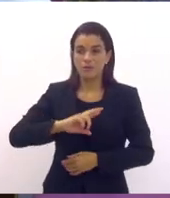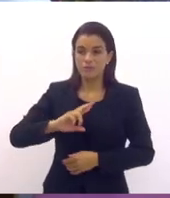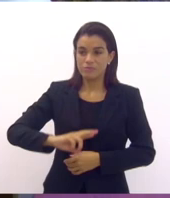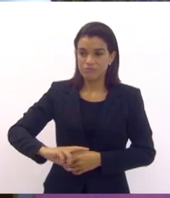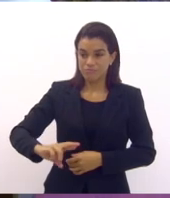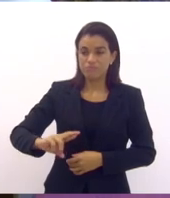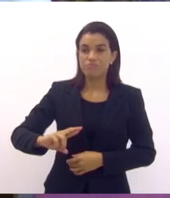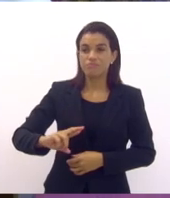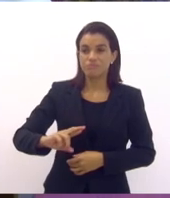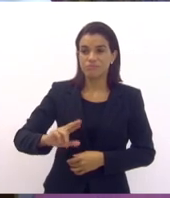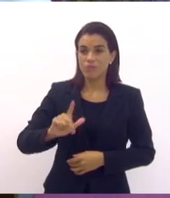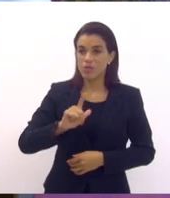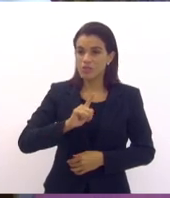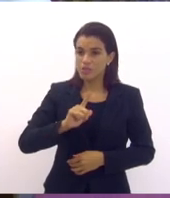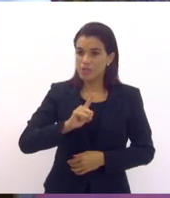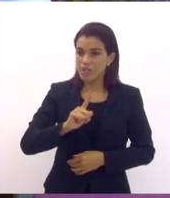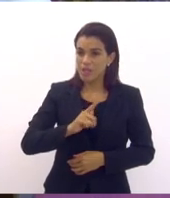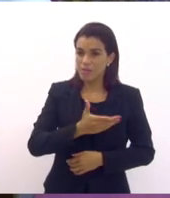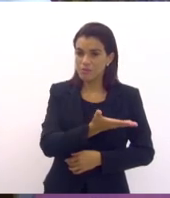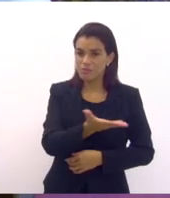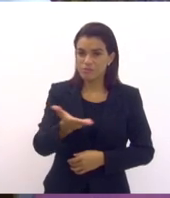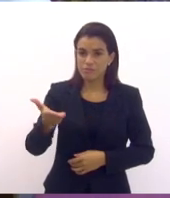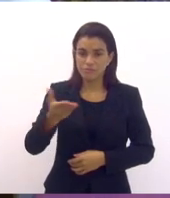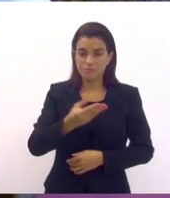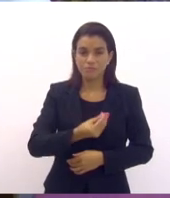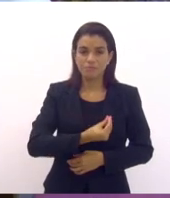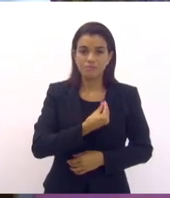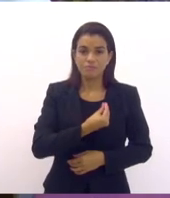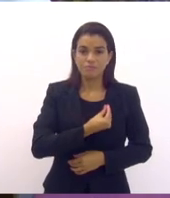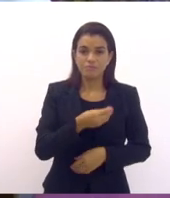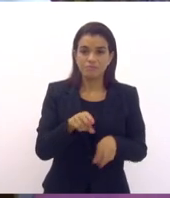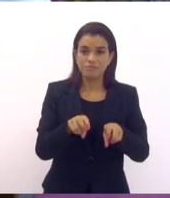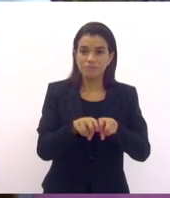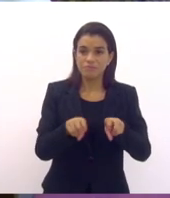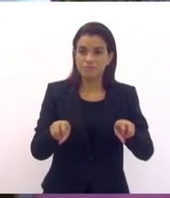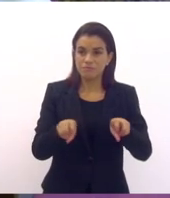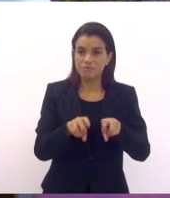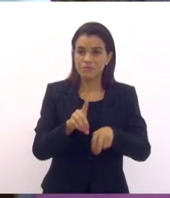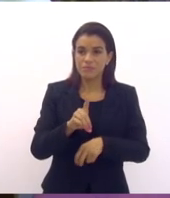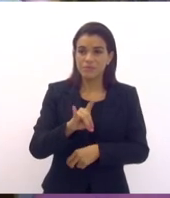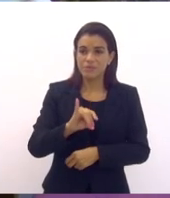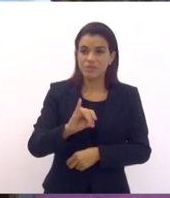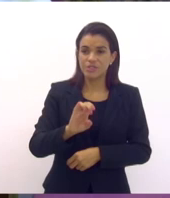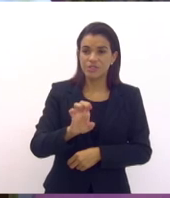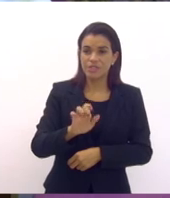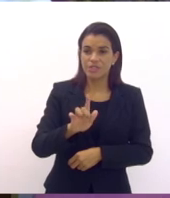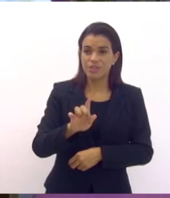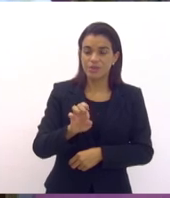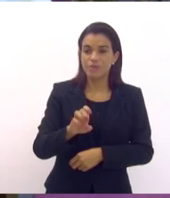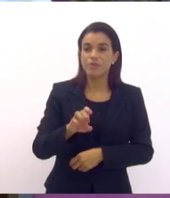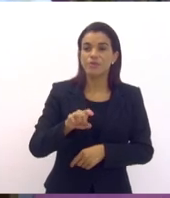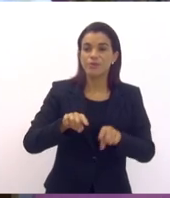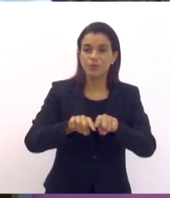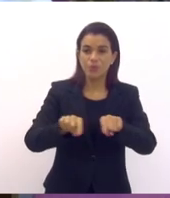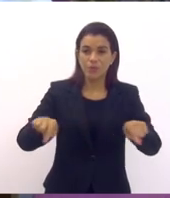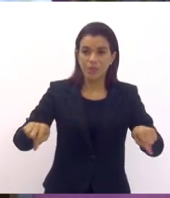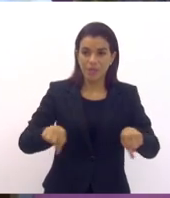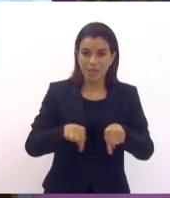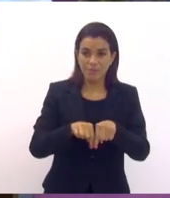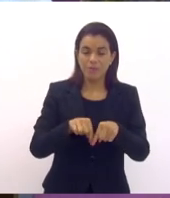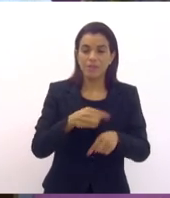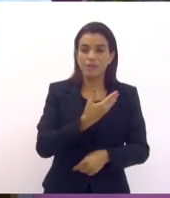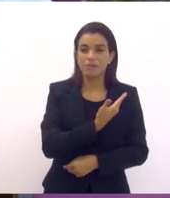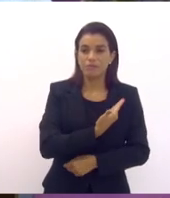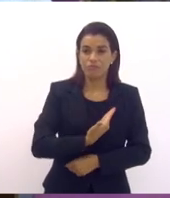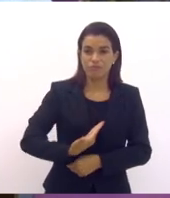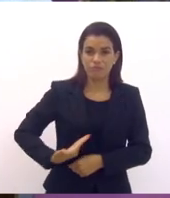nós temos hoje aqui eh o Diego Faro do gabinete do governador do Estado do